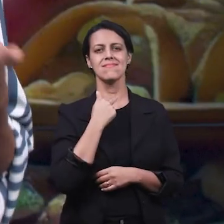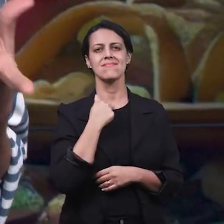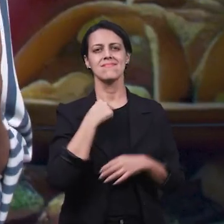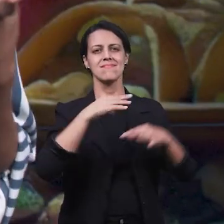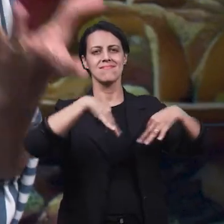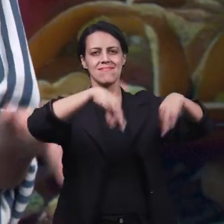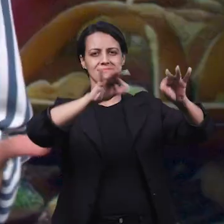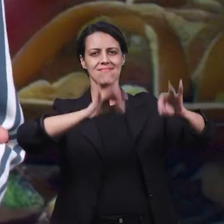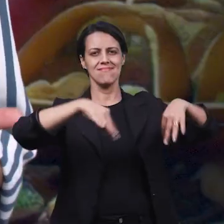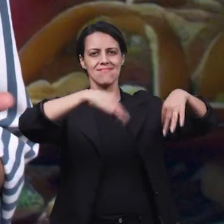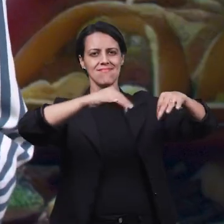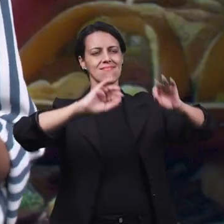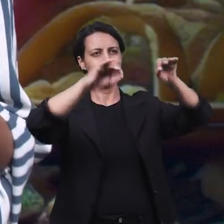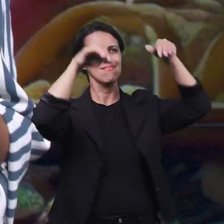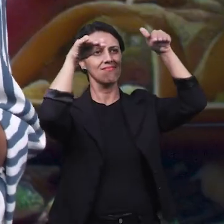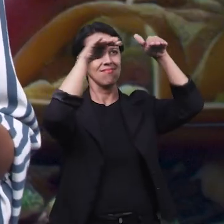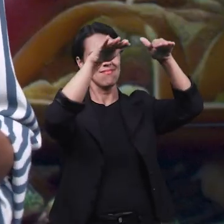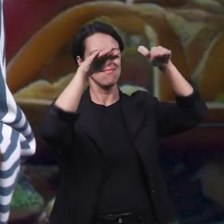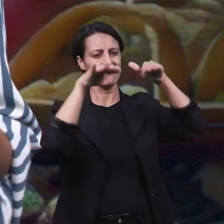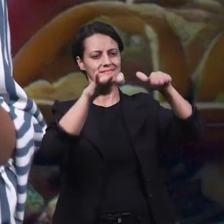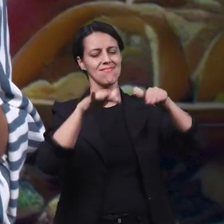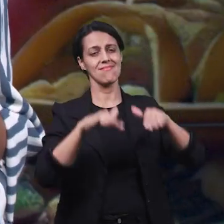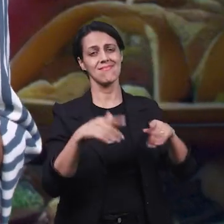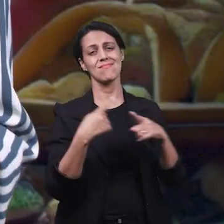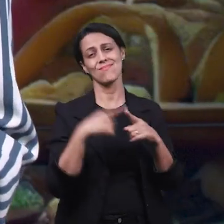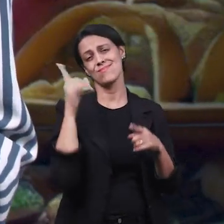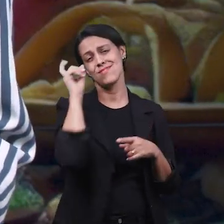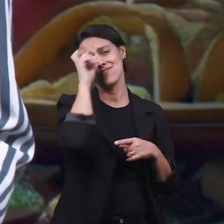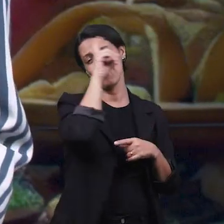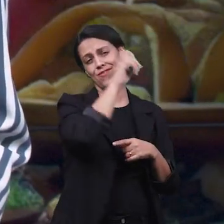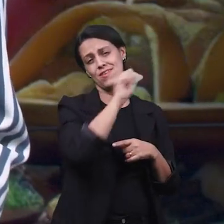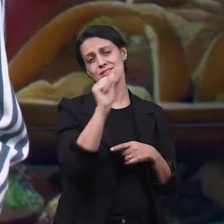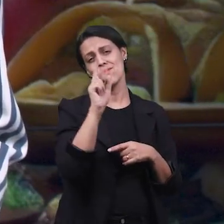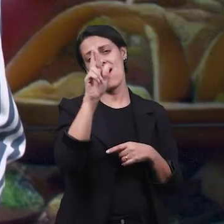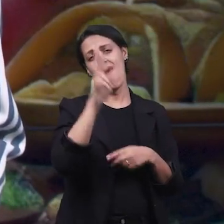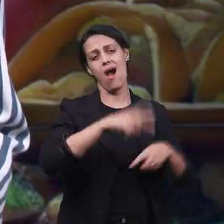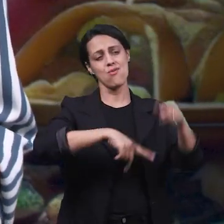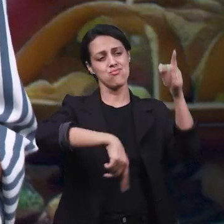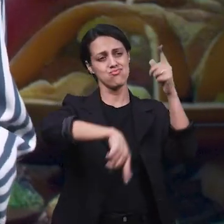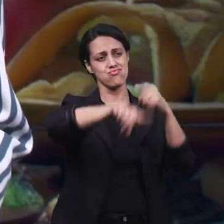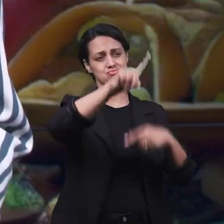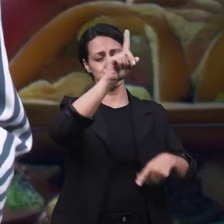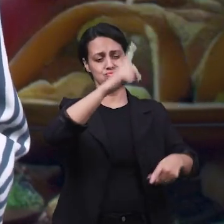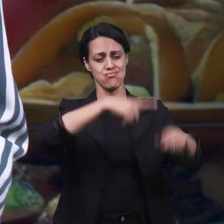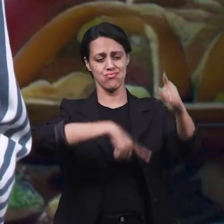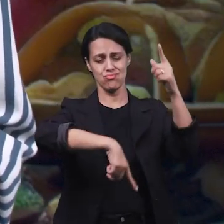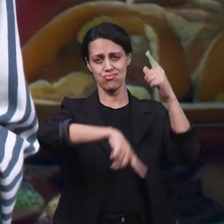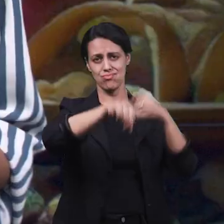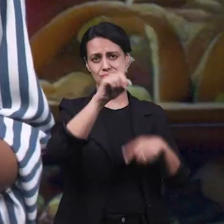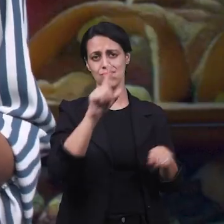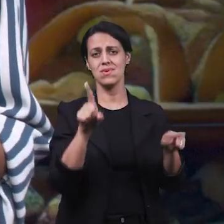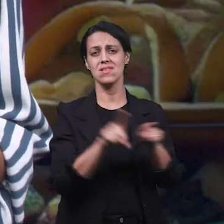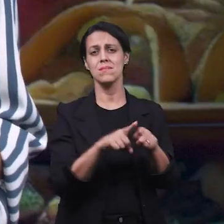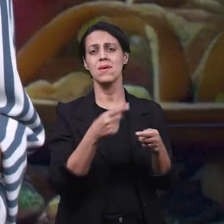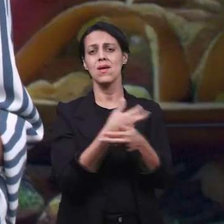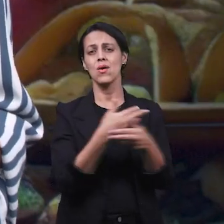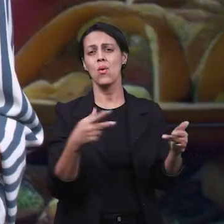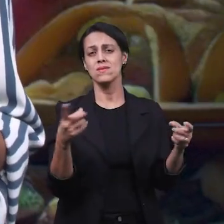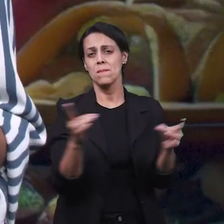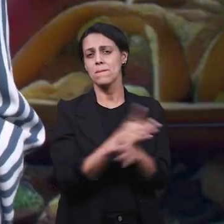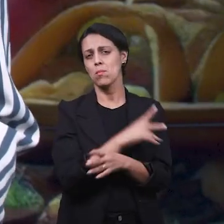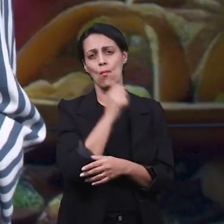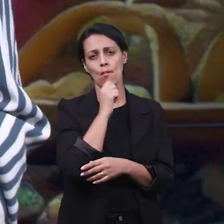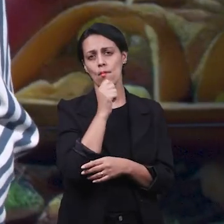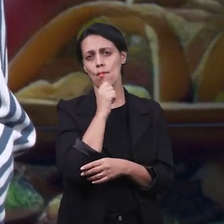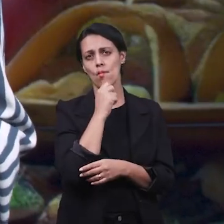cobertas com panos ou toalhas para dificultar a circulação do ar frio. Alimentos crus não devem ficar